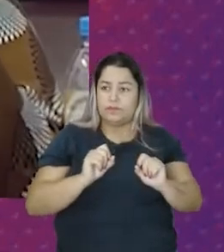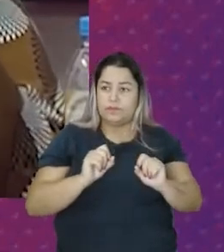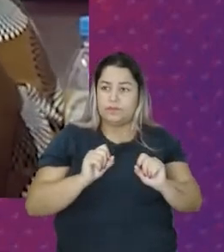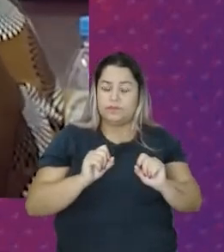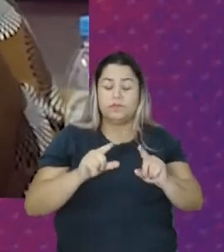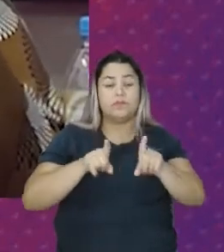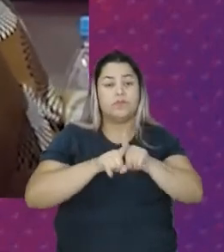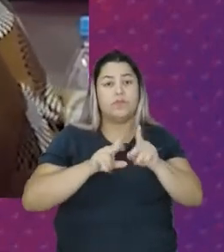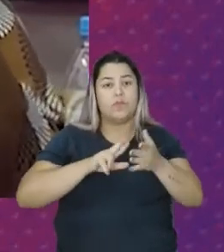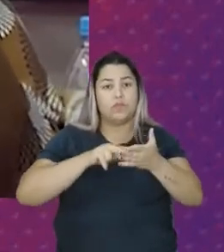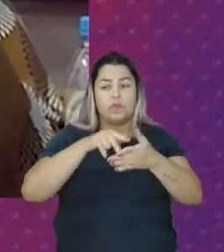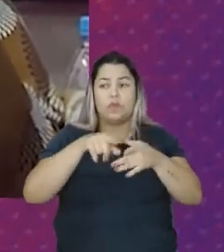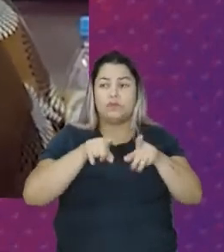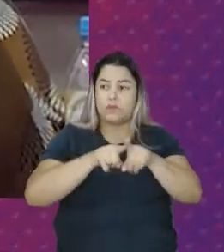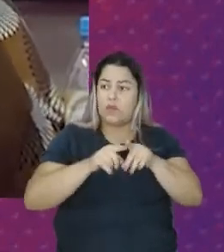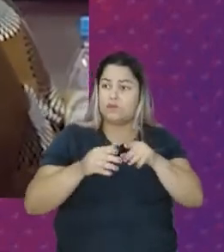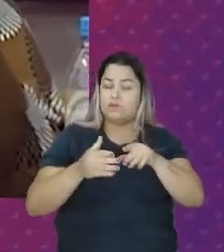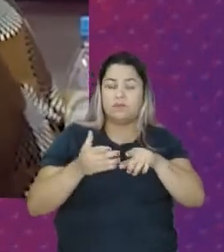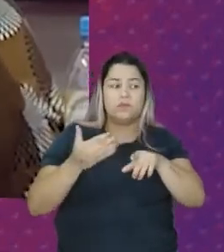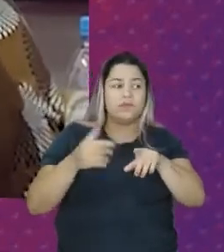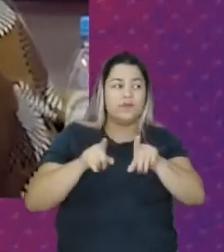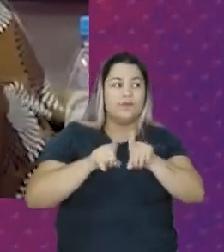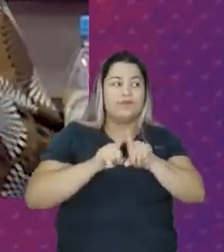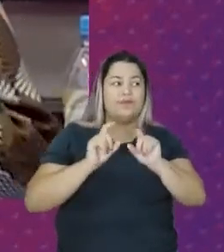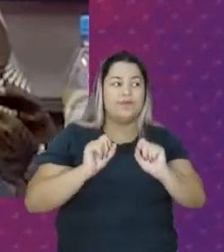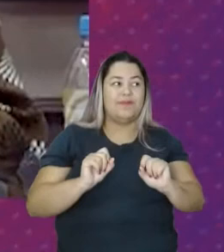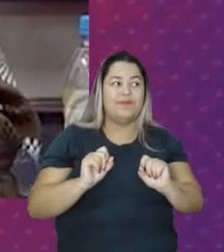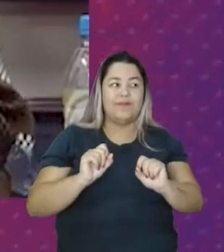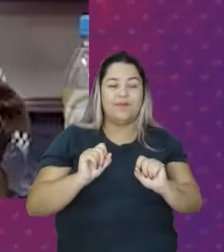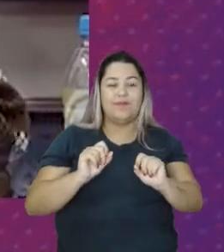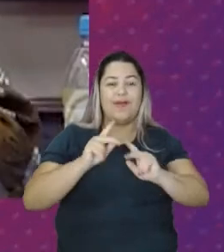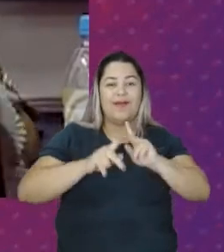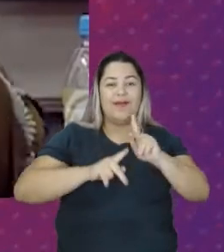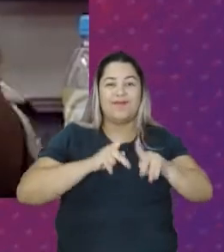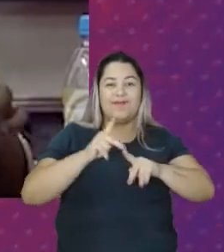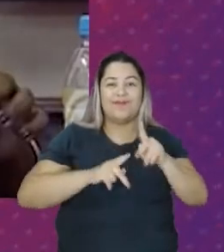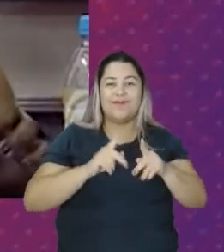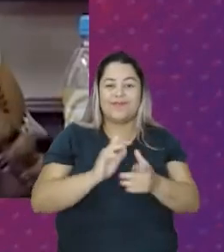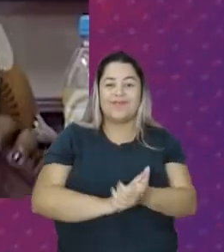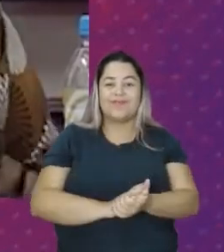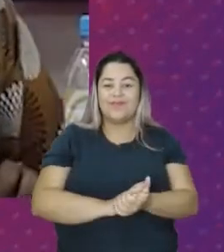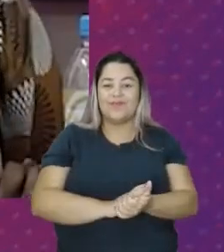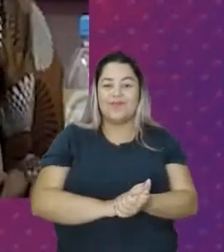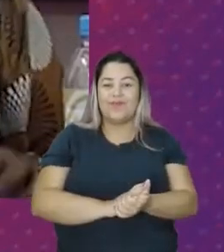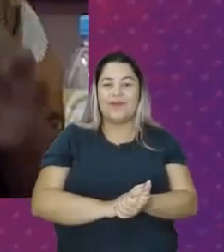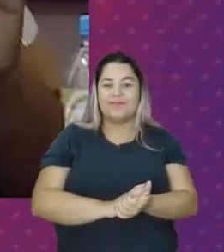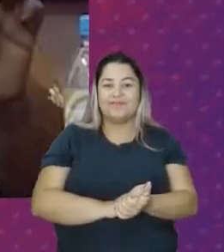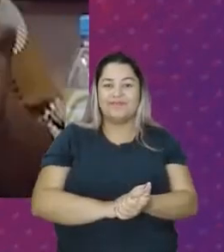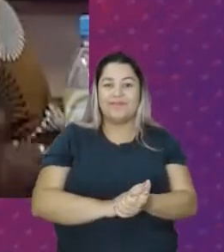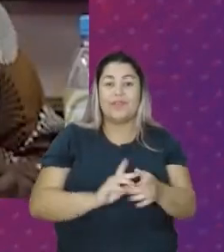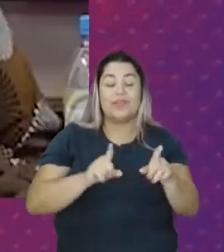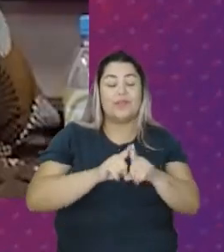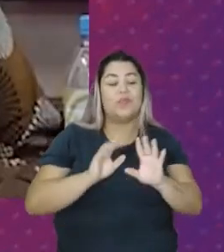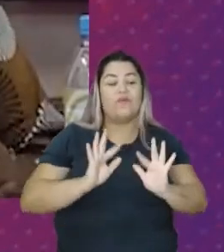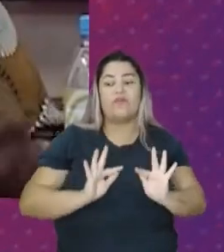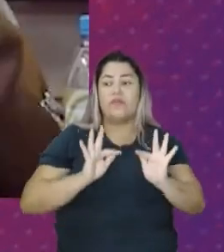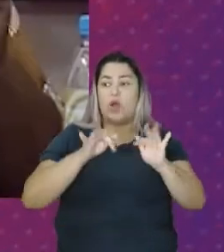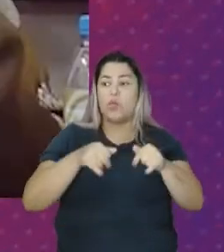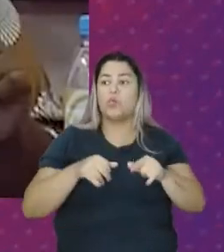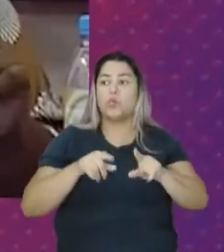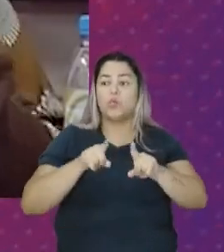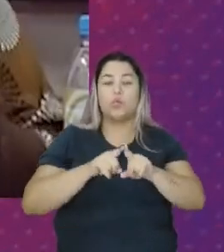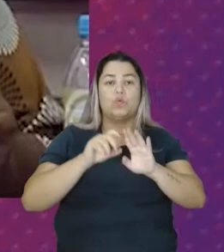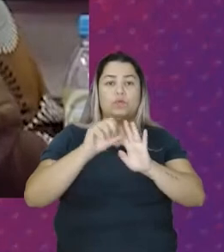de ficar de costas para a massa da população, que naquele momento, né, no final do século